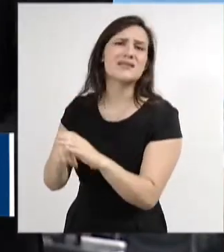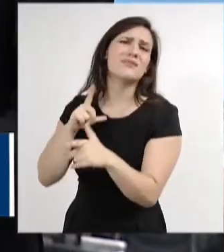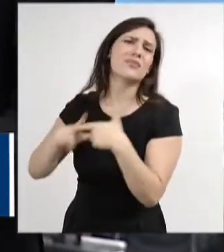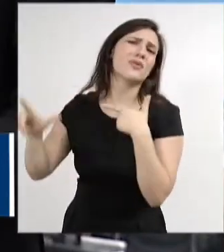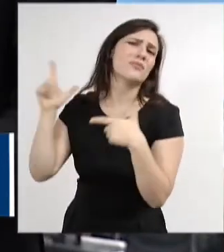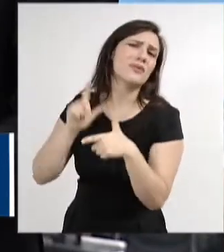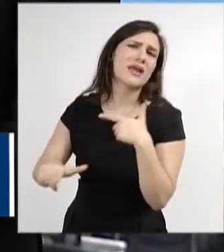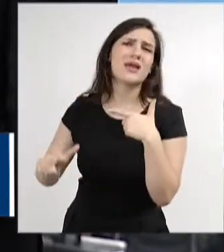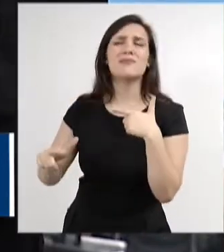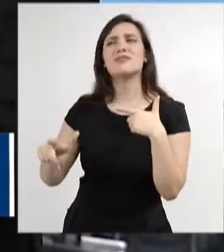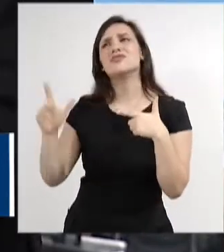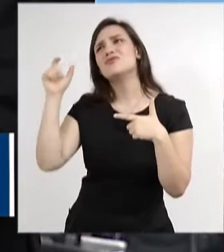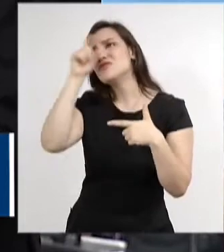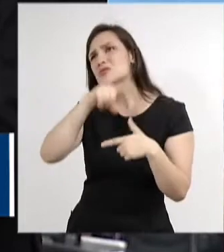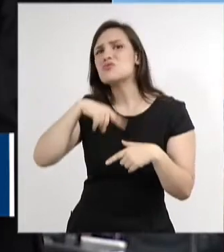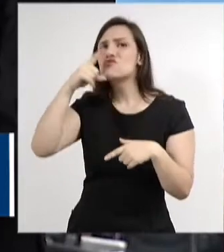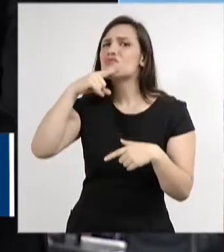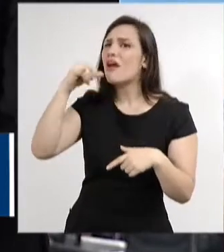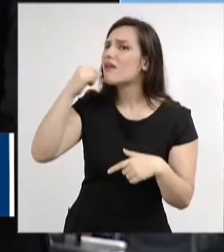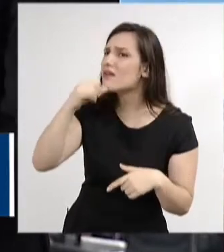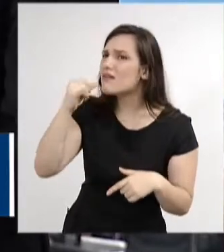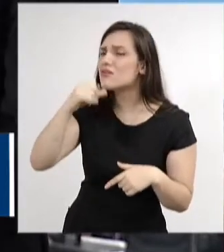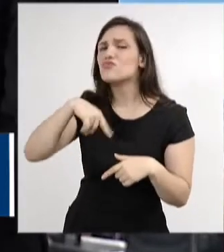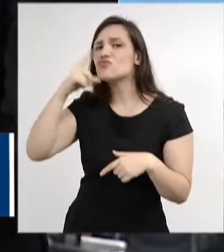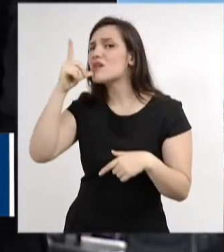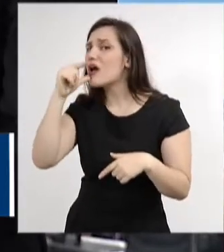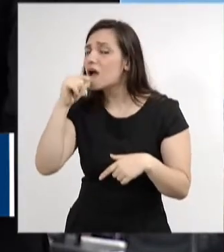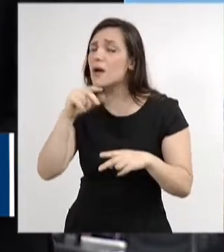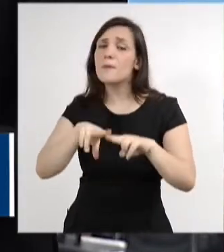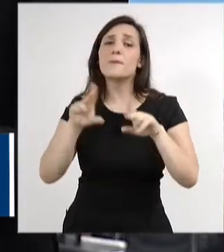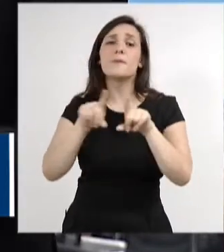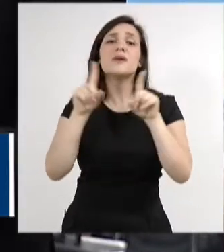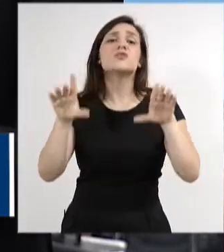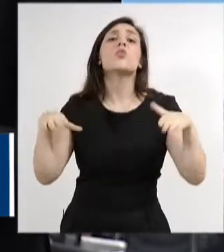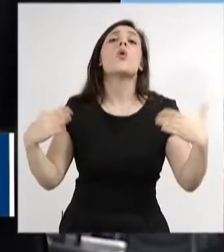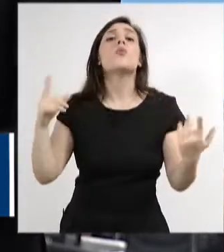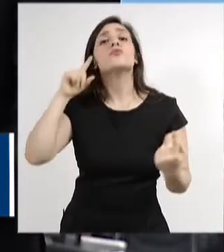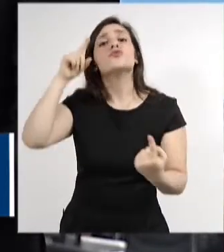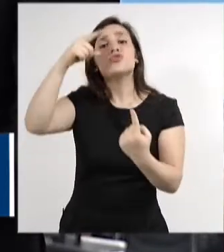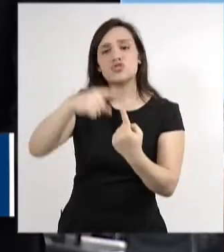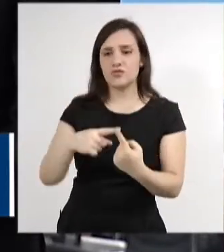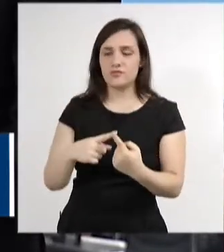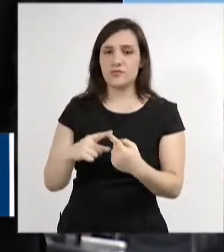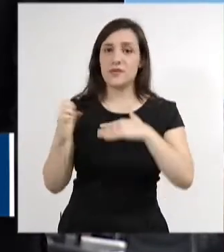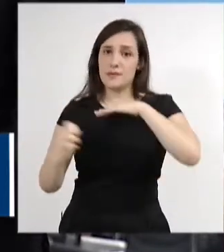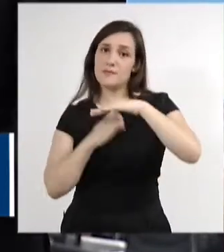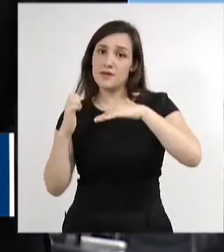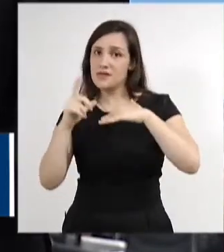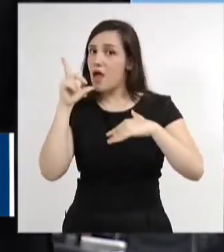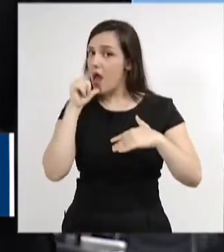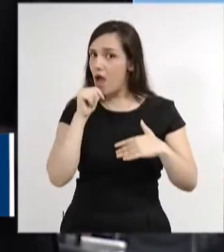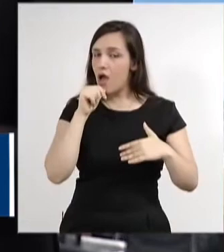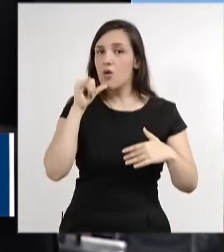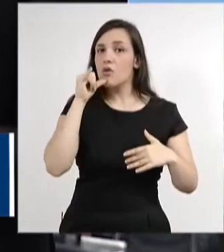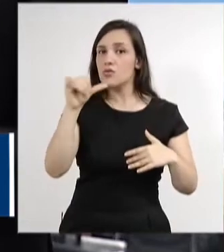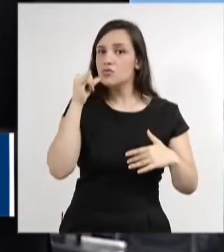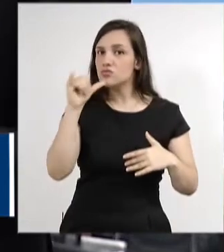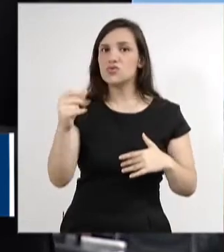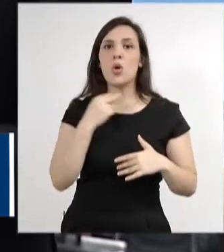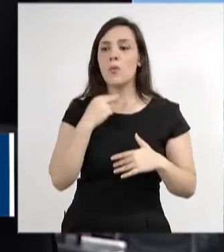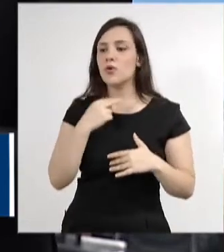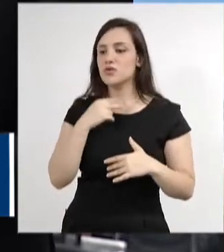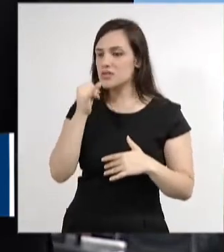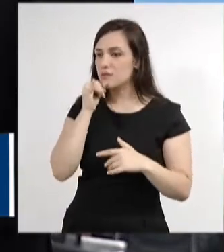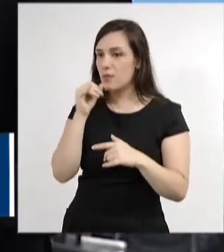a água. Então, a ideia do projeto é justamente essa: proibir que as companhias de água e luz cobrem dívidas anteriores em